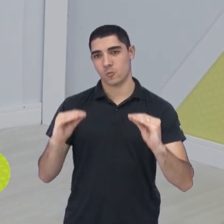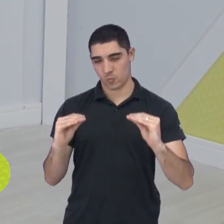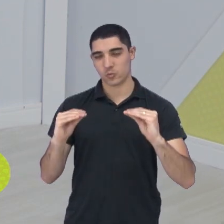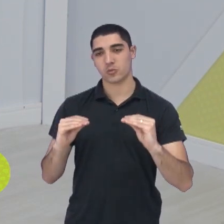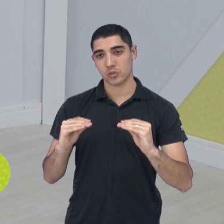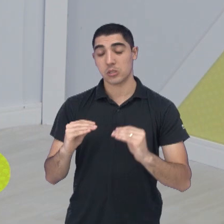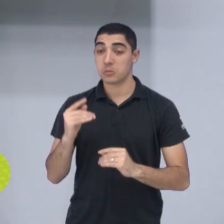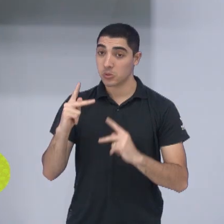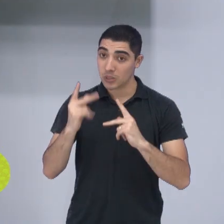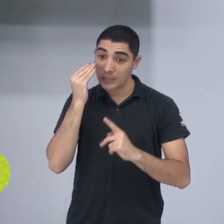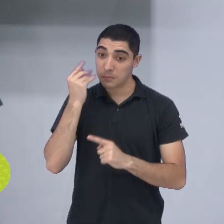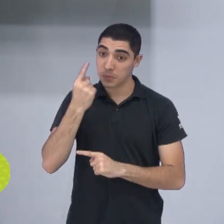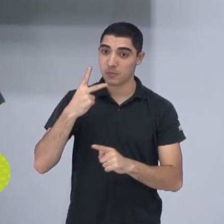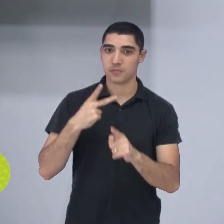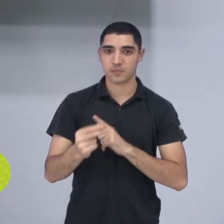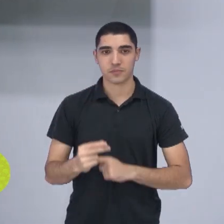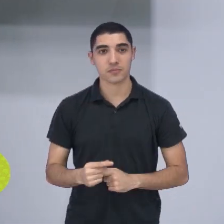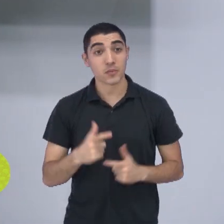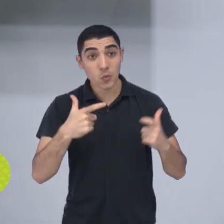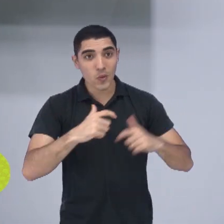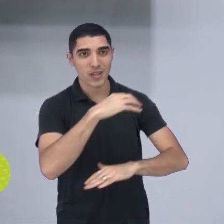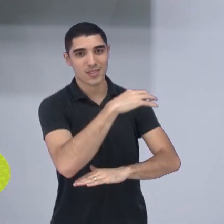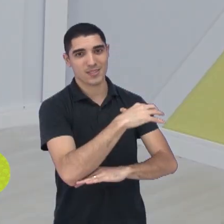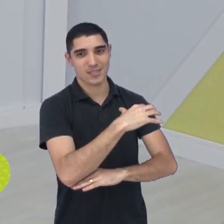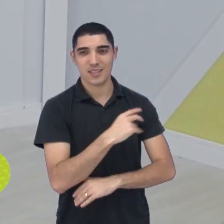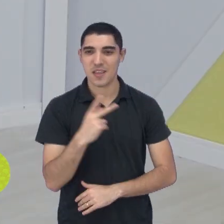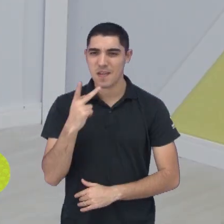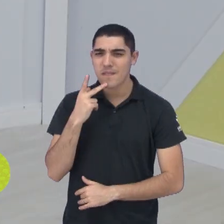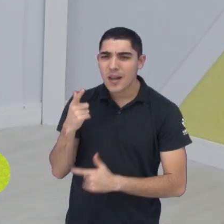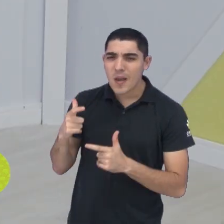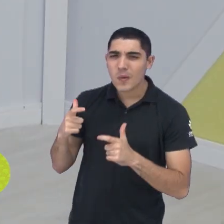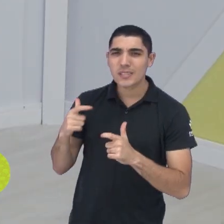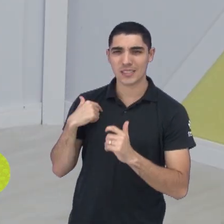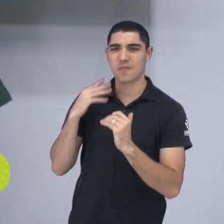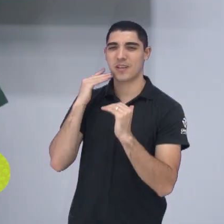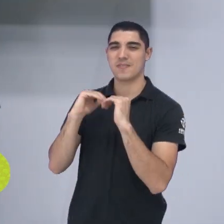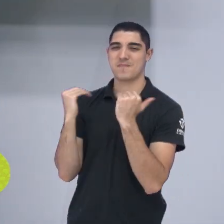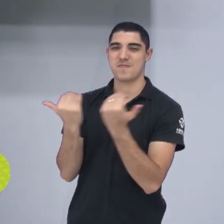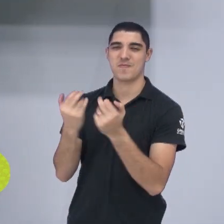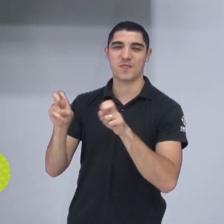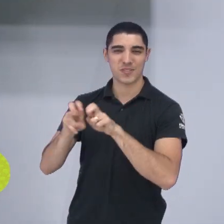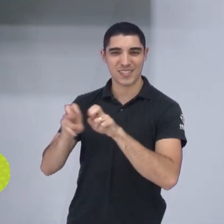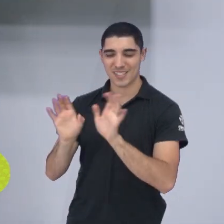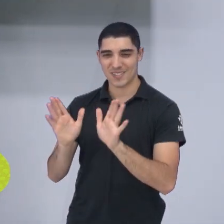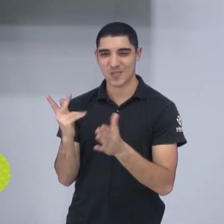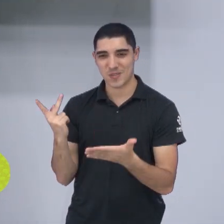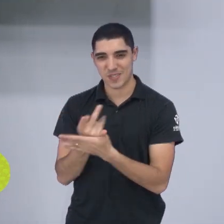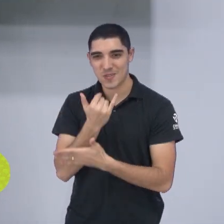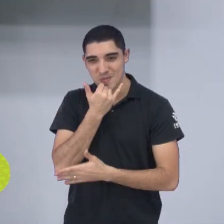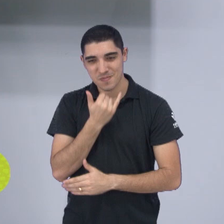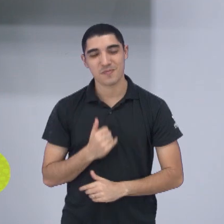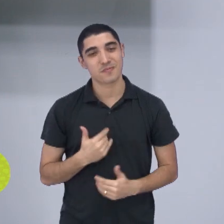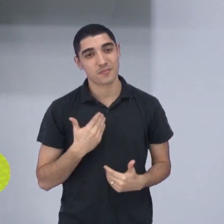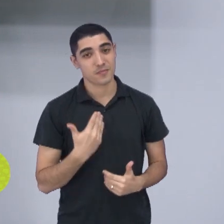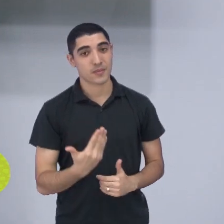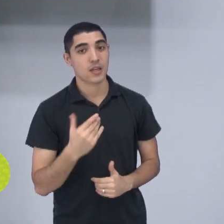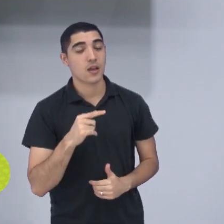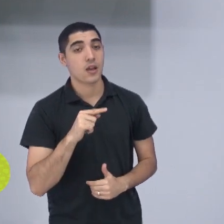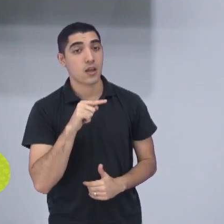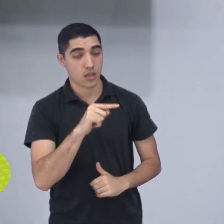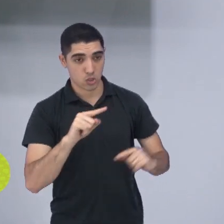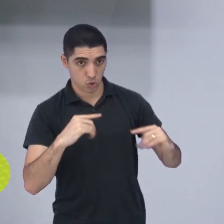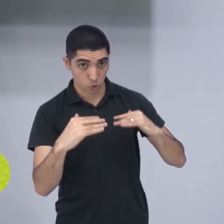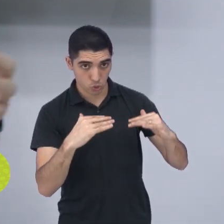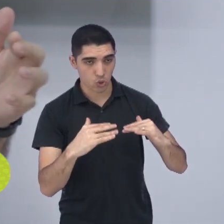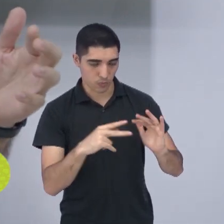primeira vitória, Brunão. No Teatrão, não no Teatrão, Tênis Clube. Desculpa, o que eu falei? Tênis Clube, Tênis Clube é futsal. Mas e esse jogo contra o